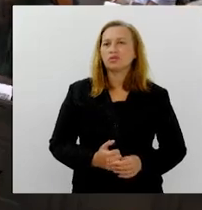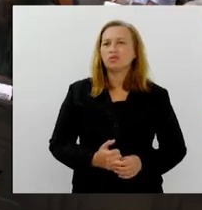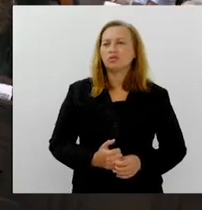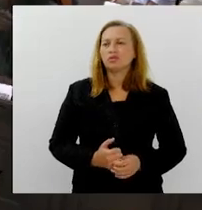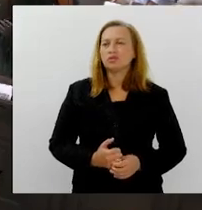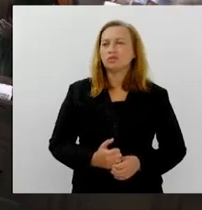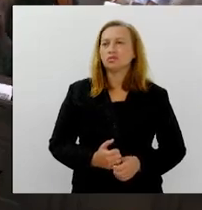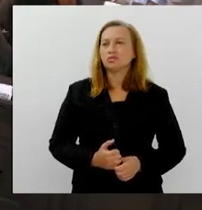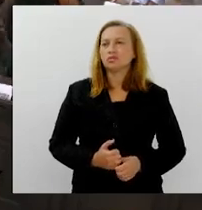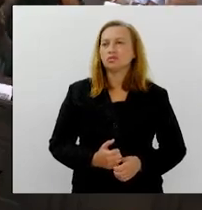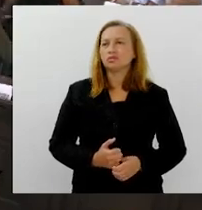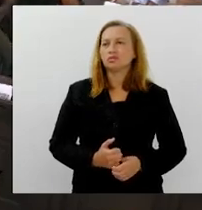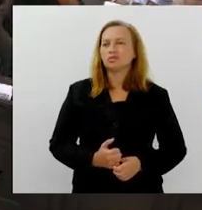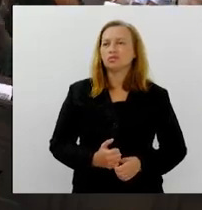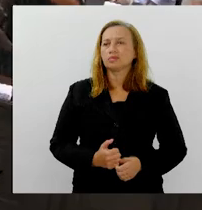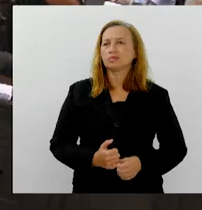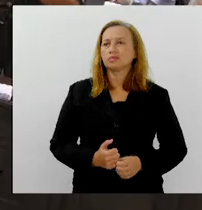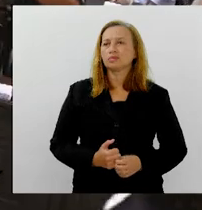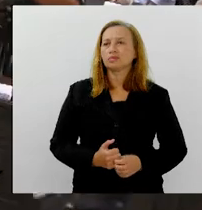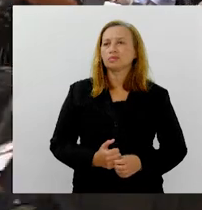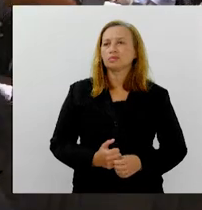Valeu, pessoal.